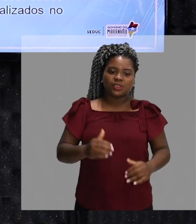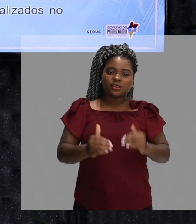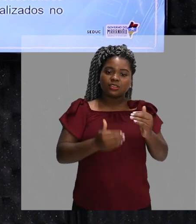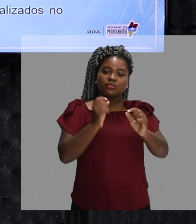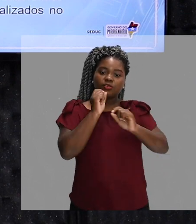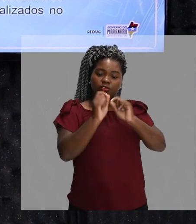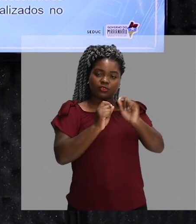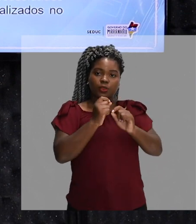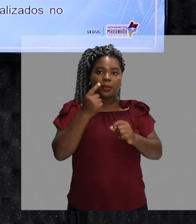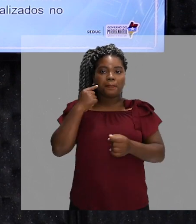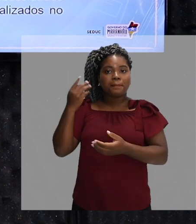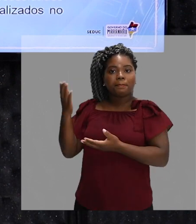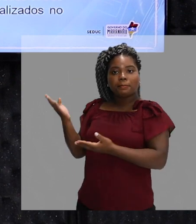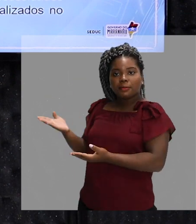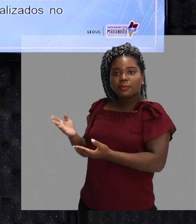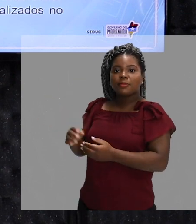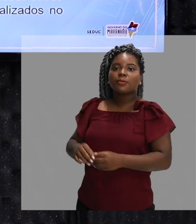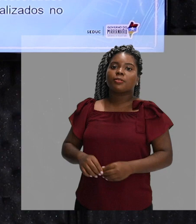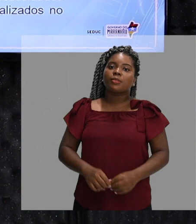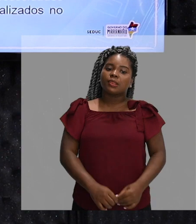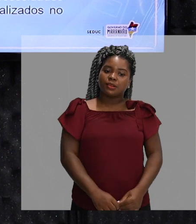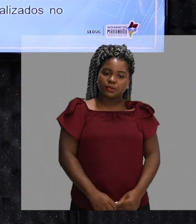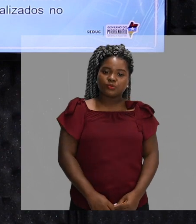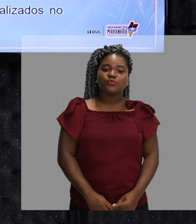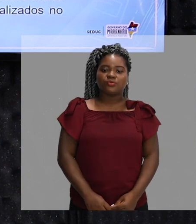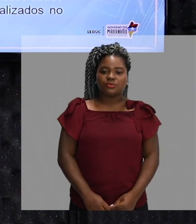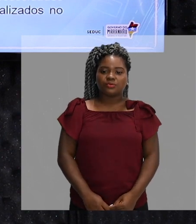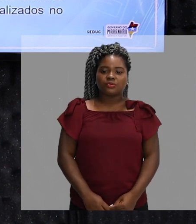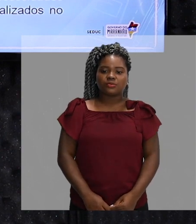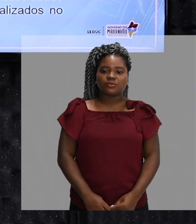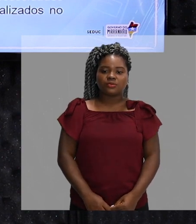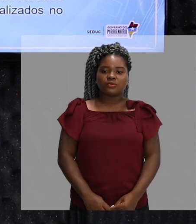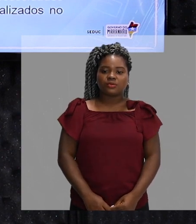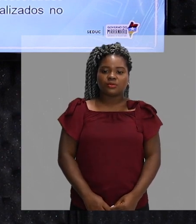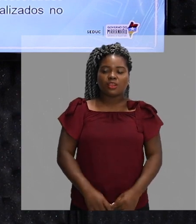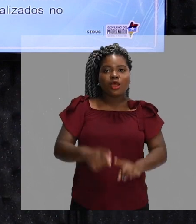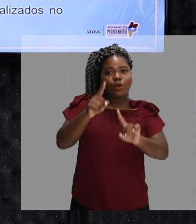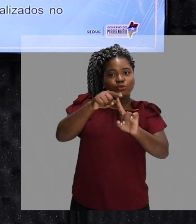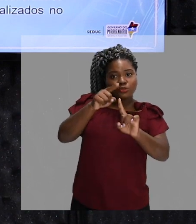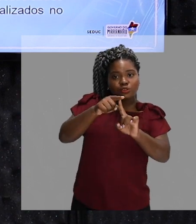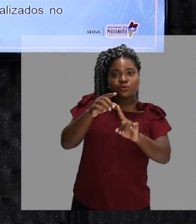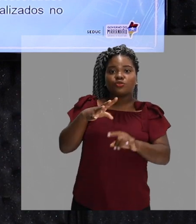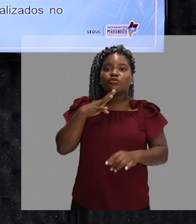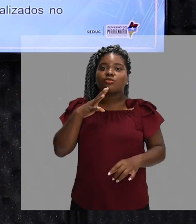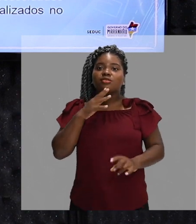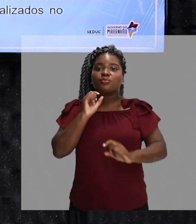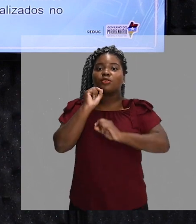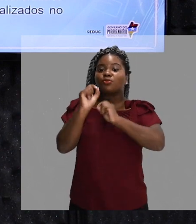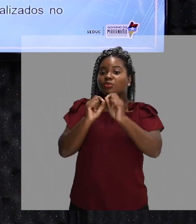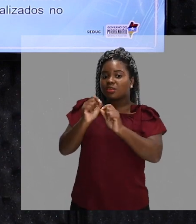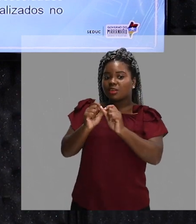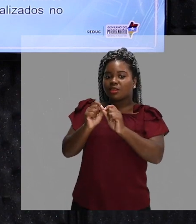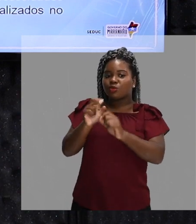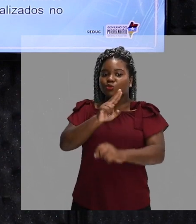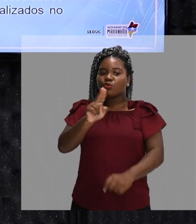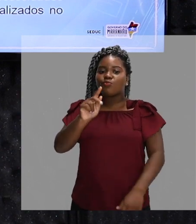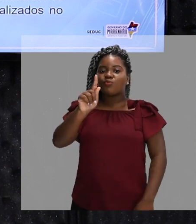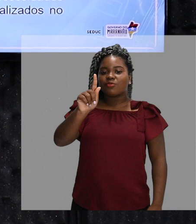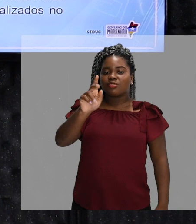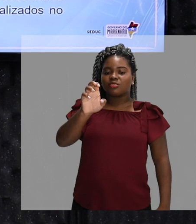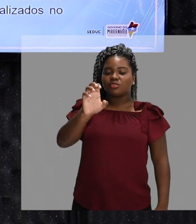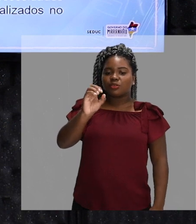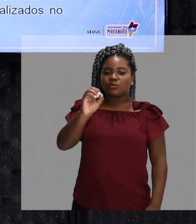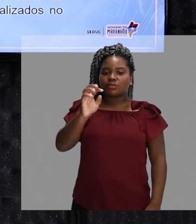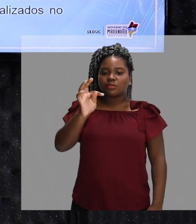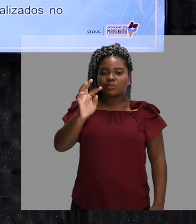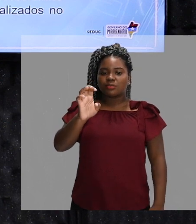Desenvolve-se, então, um ramo do conhecimento chamado de geotecnologia, que são o conjunto